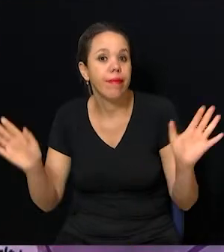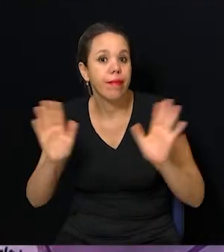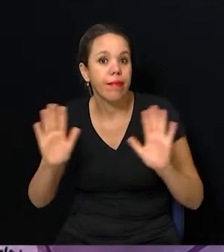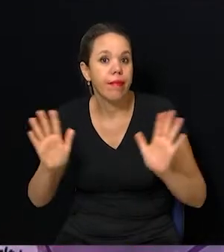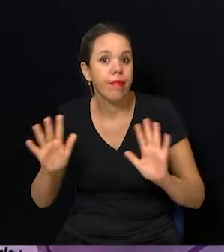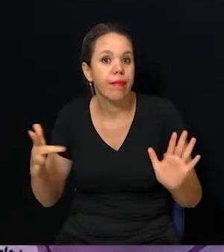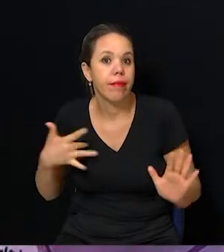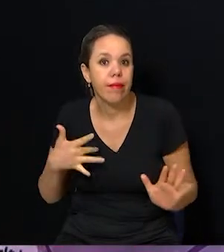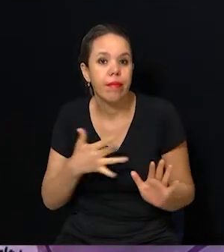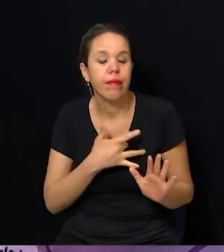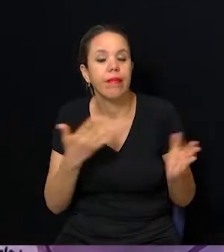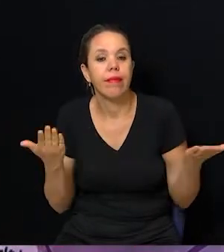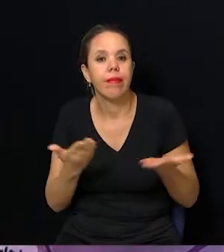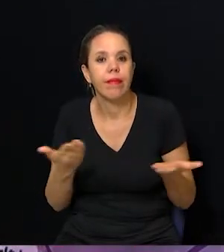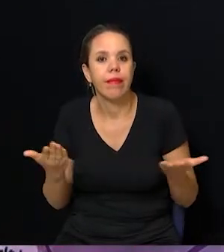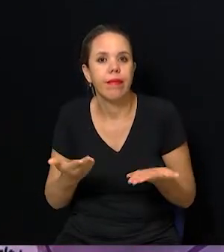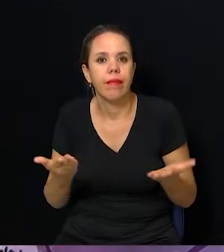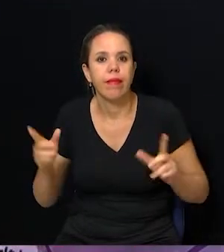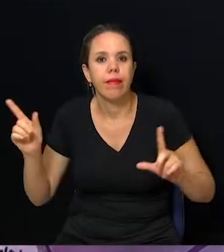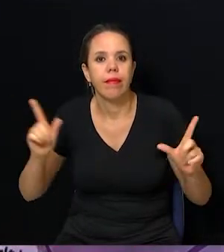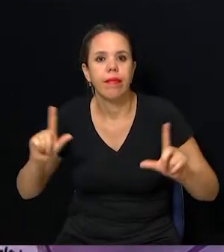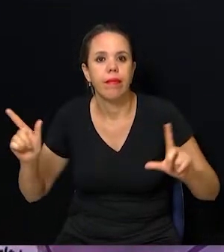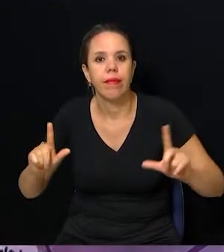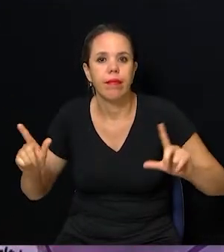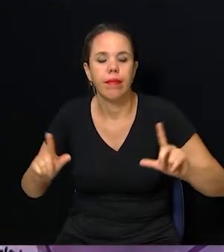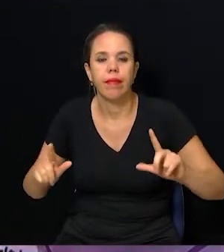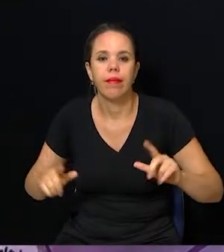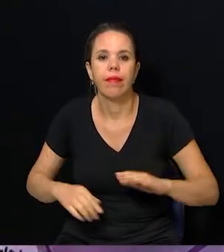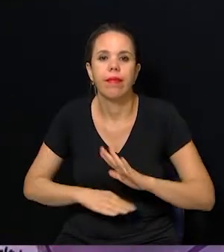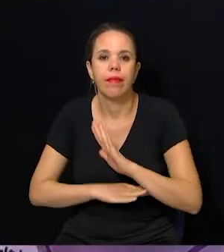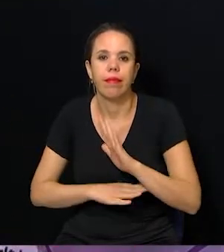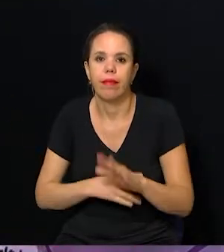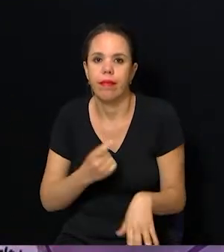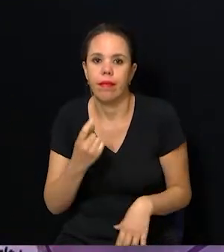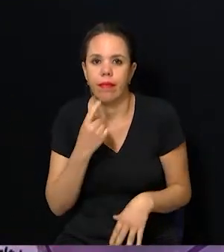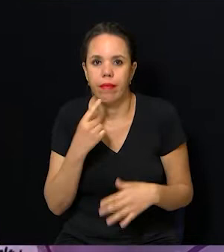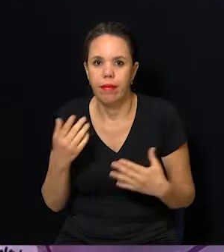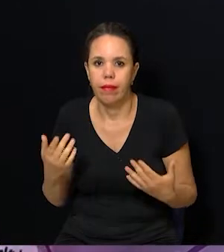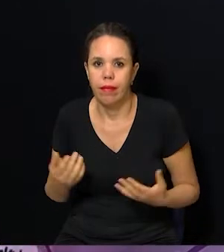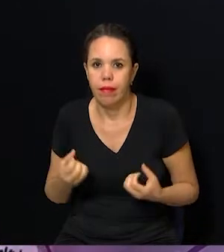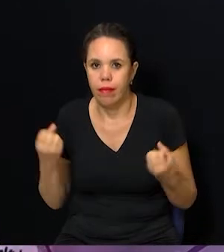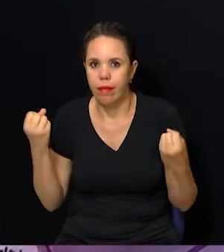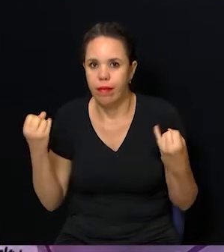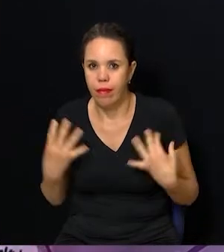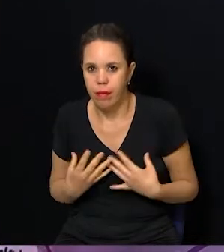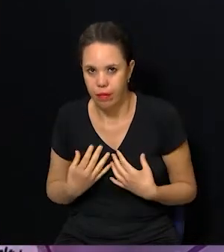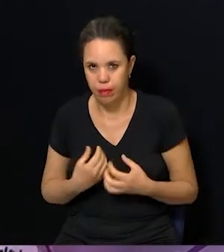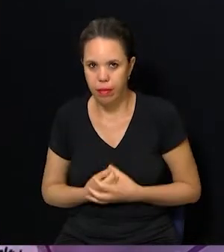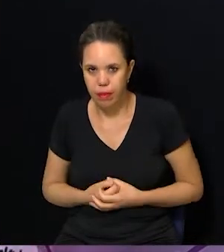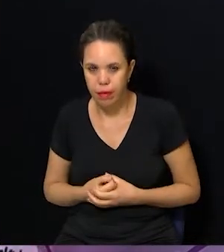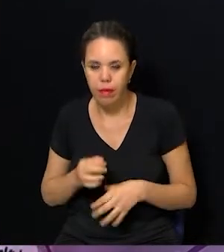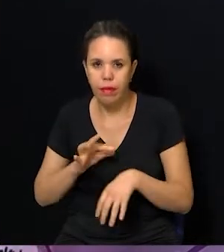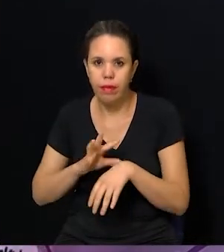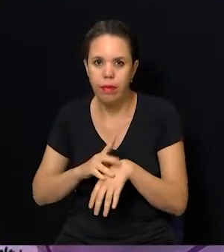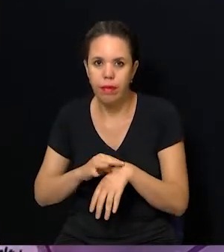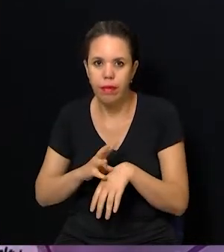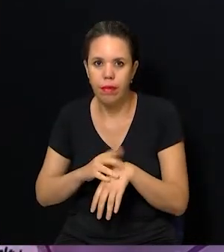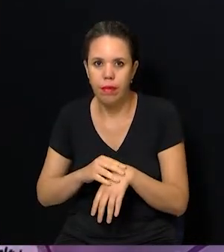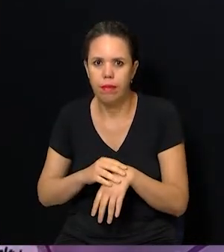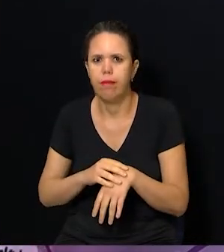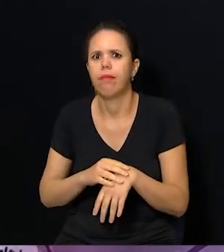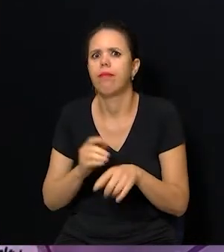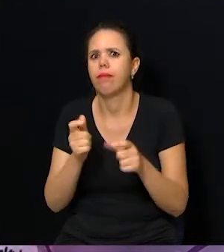Olá, mais um Saúde Agora, começando aqui pela tela da TV Câmara Campinas. E hoje a gente vai falar sobre uma doença que ganhou